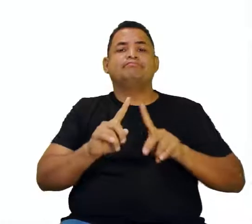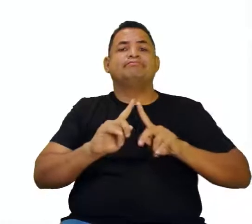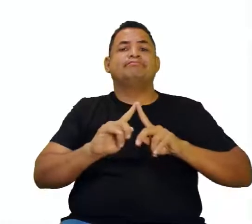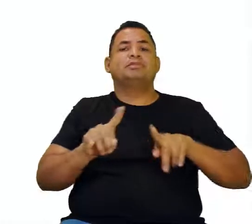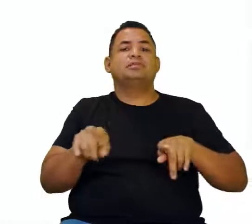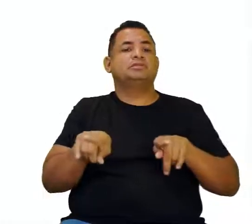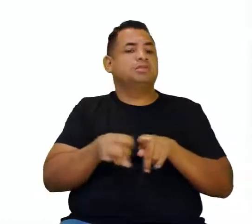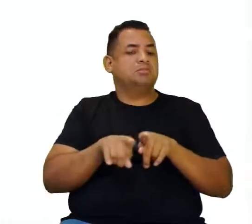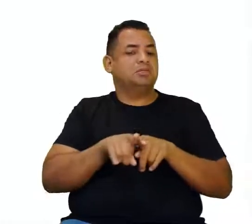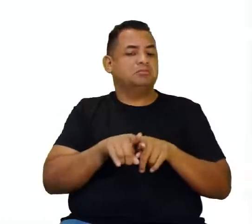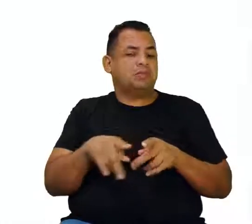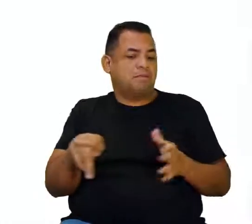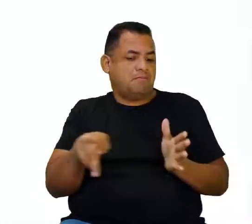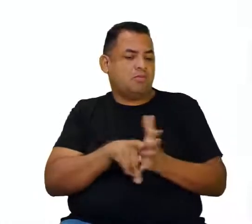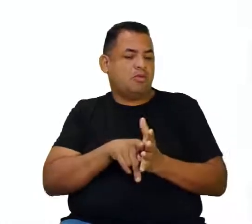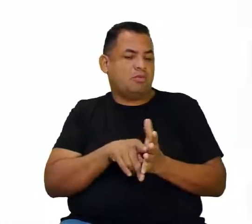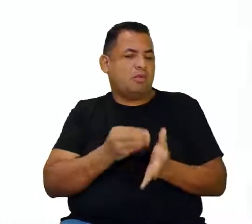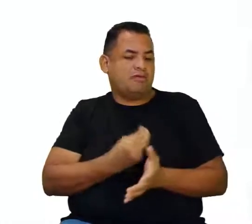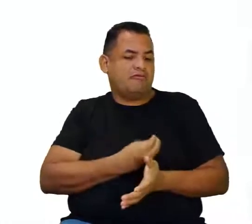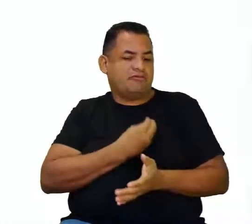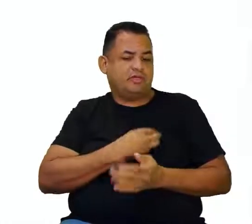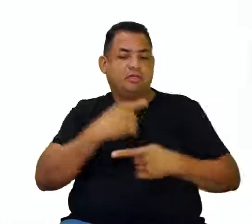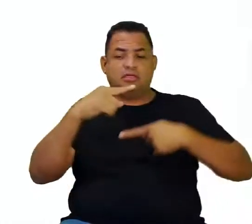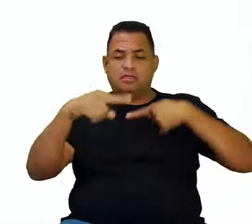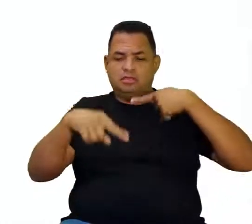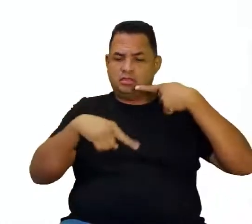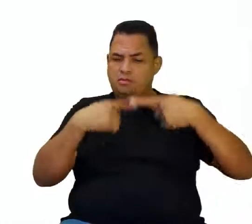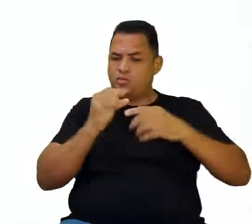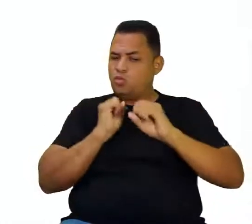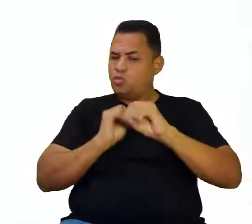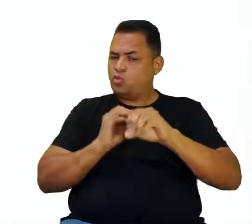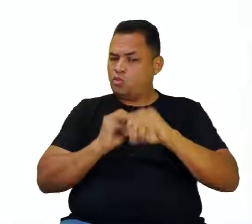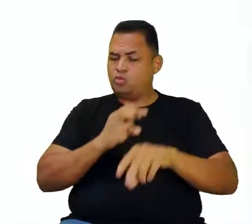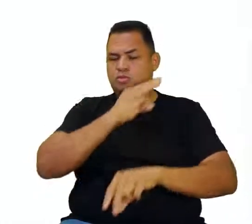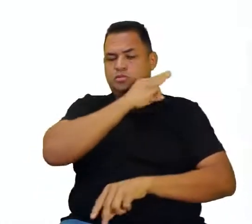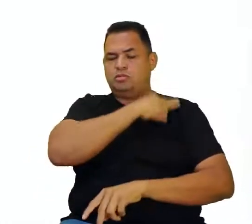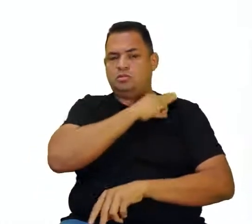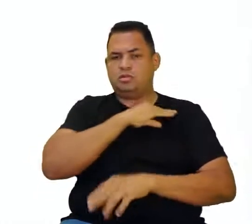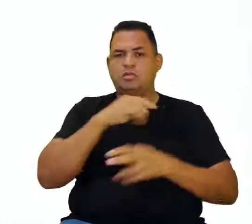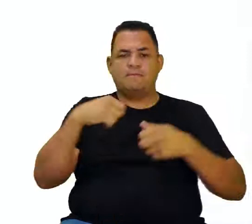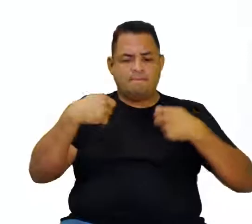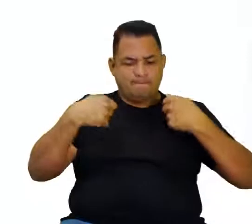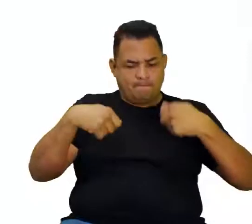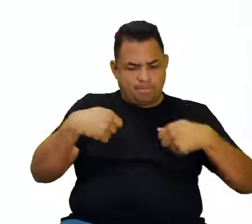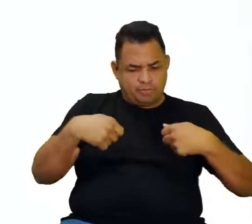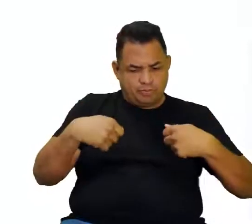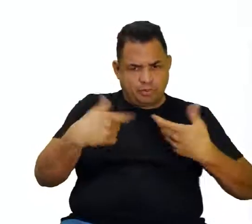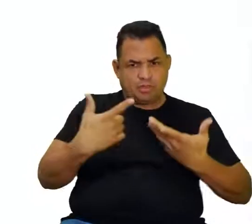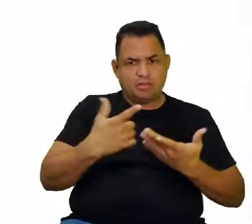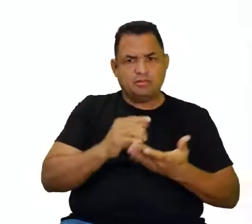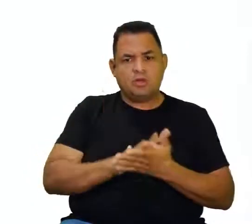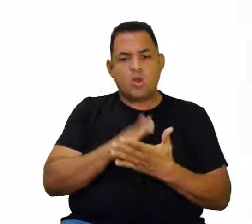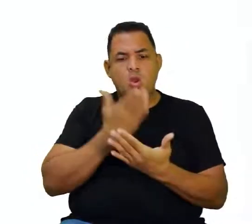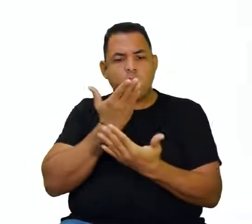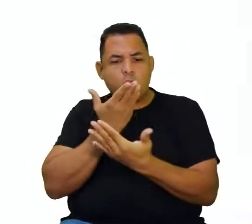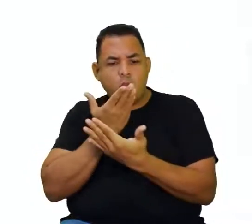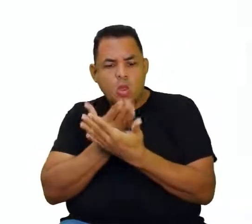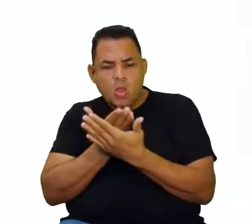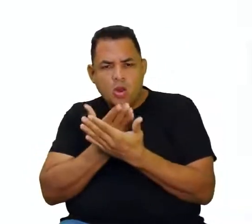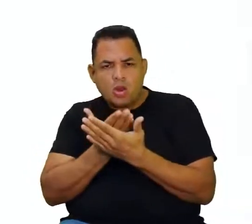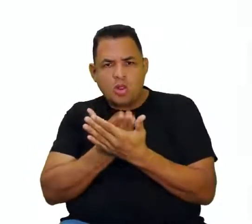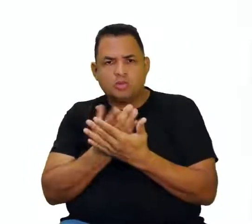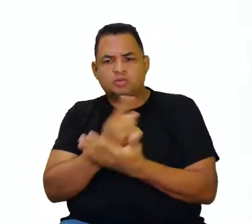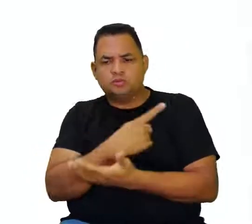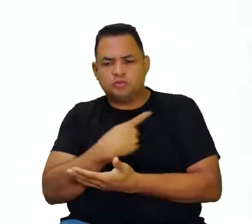a nossa vida pós-ensino médio, né? Não existe. A gente tem que ver que o nosso estudo,